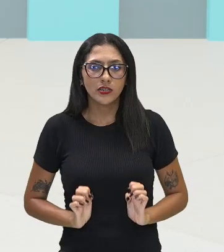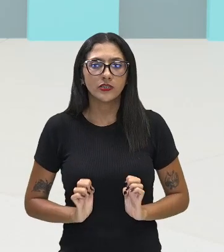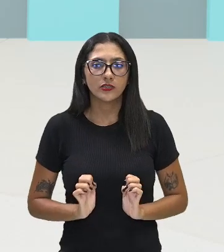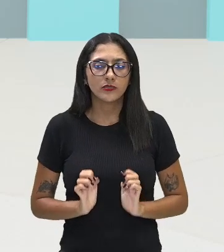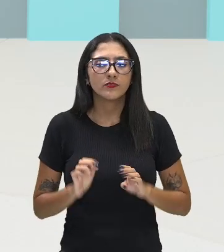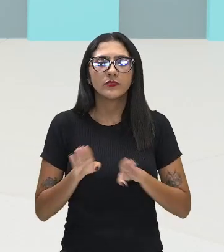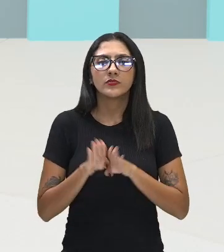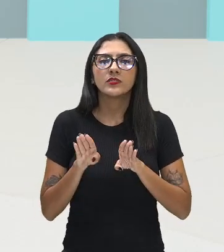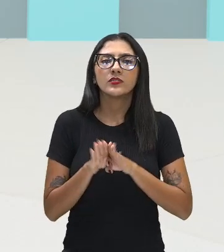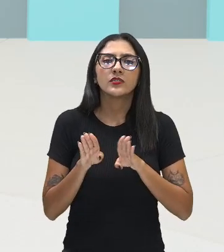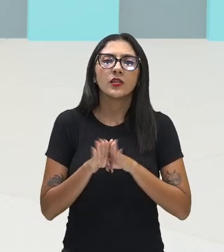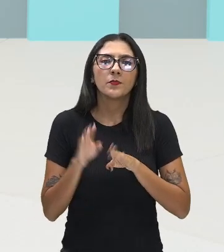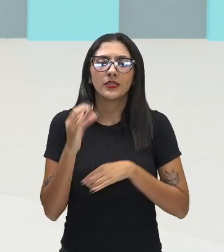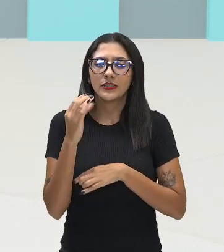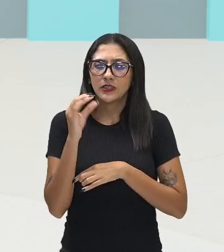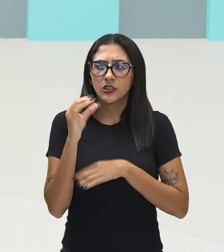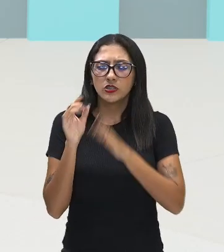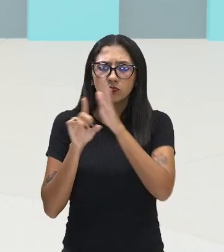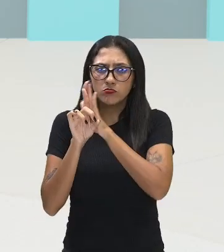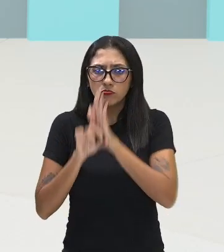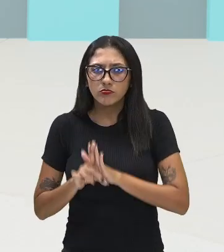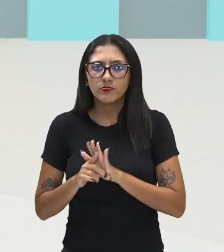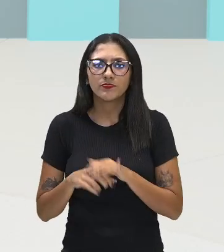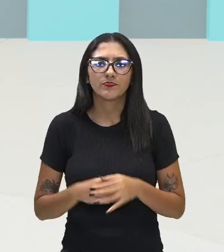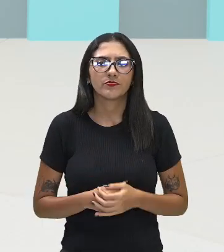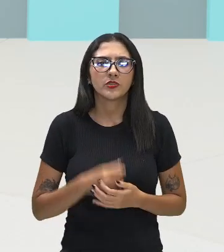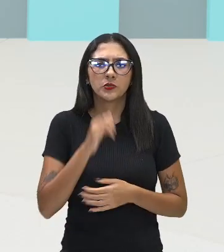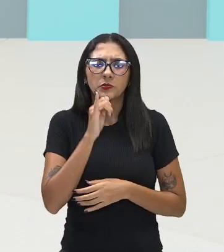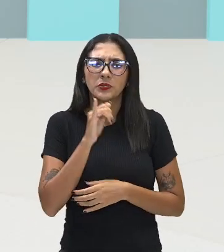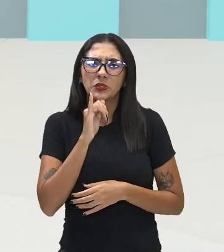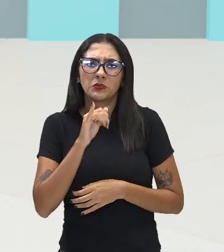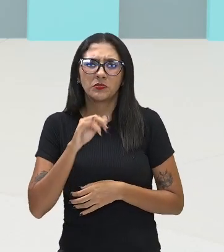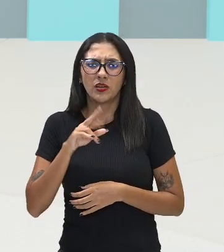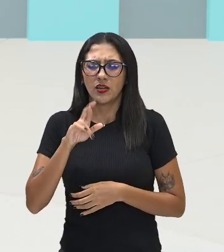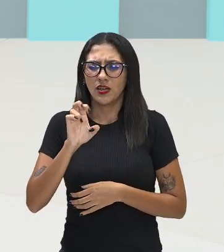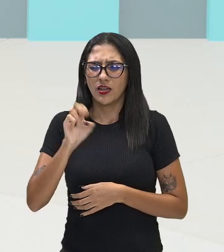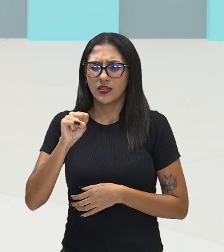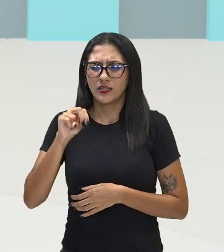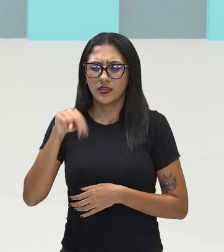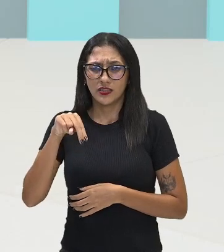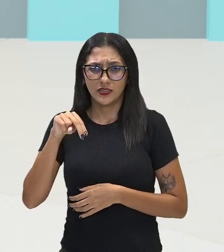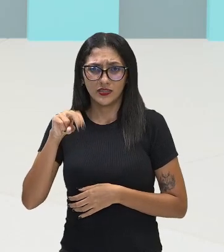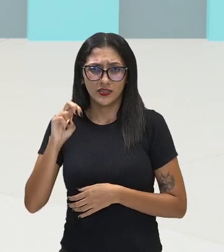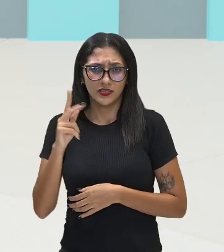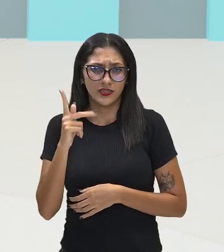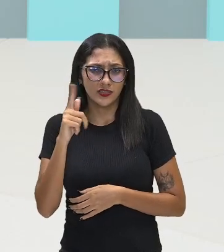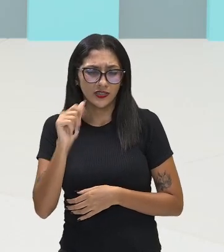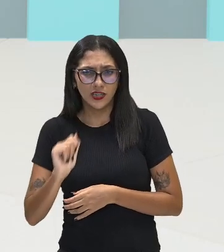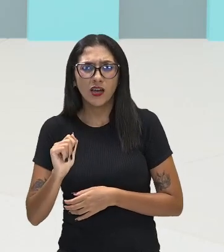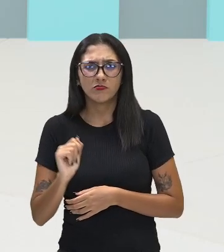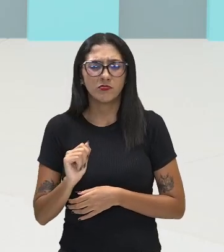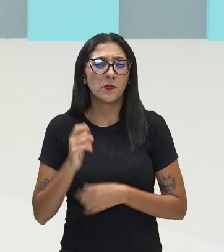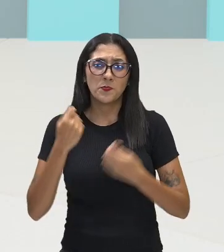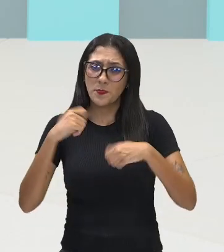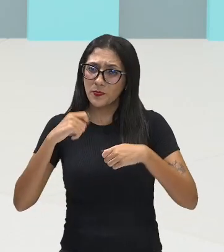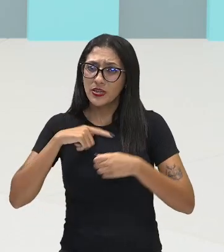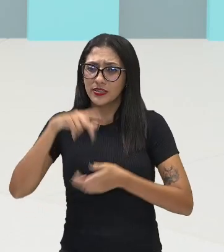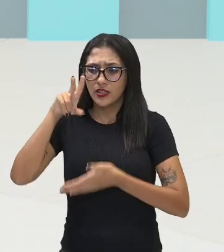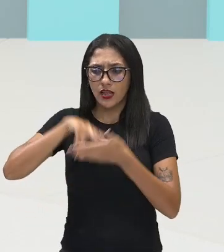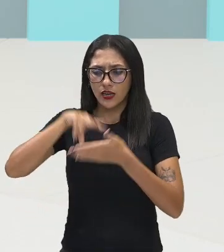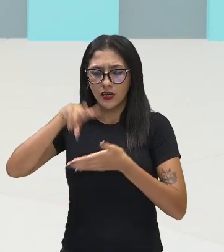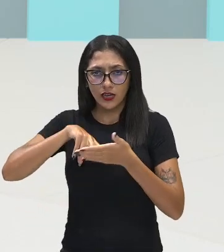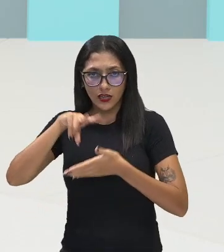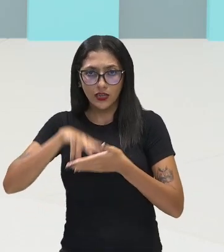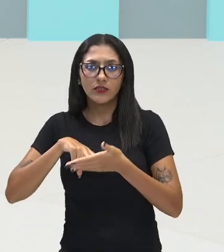não vai trabalhar de forma desorganizada, né? Você vai ter que ler e